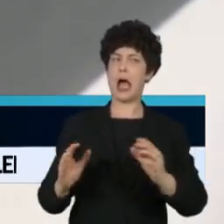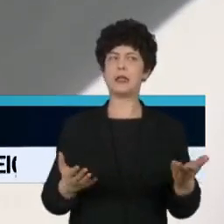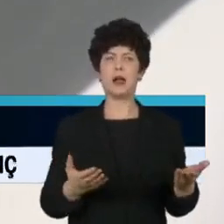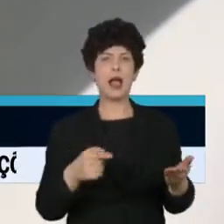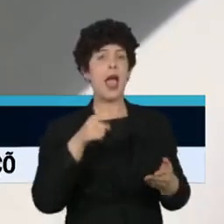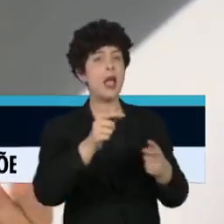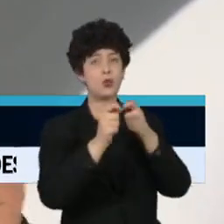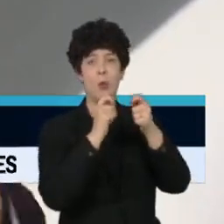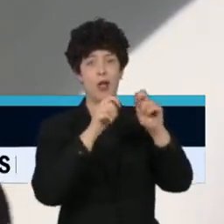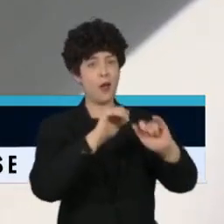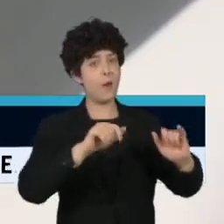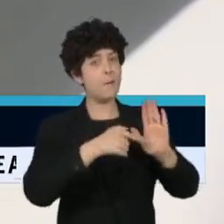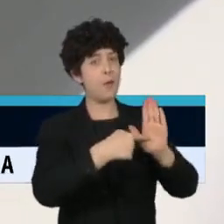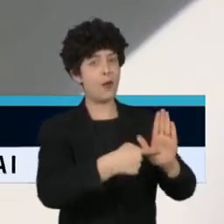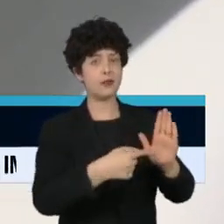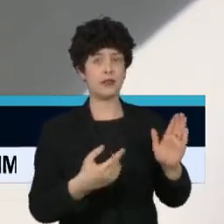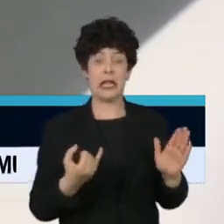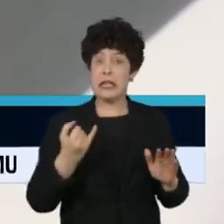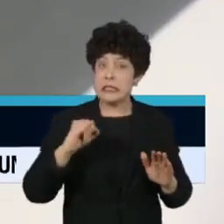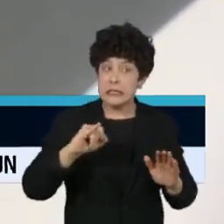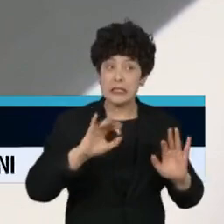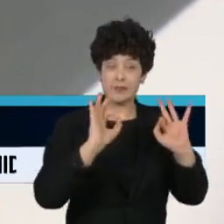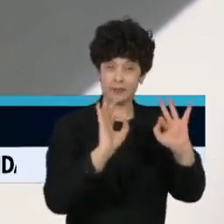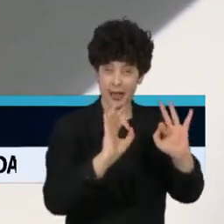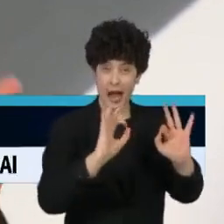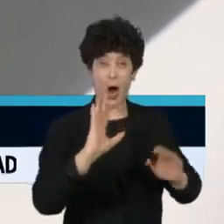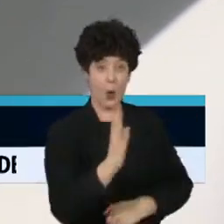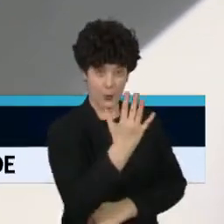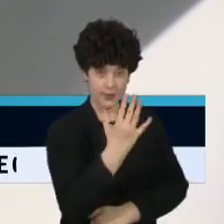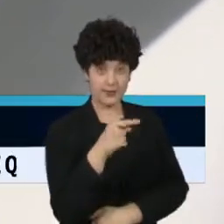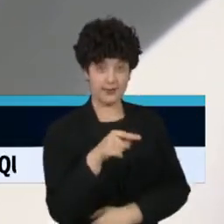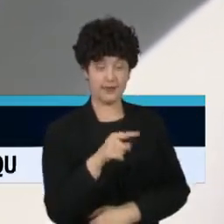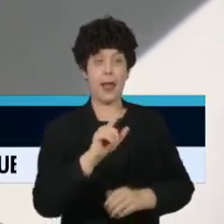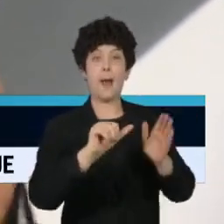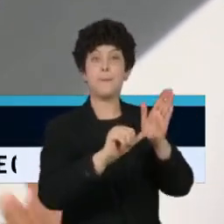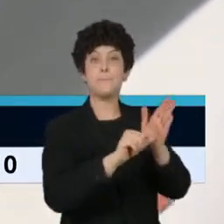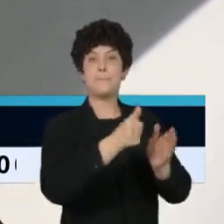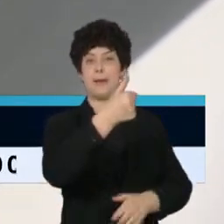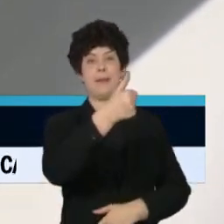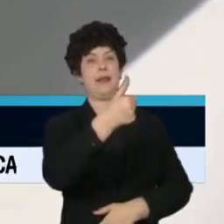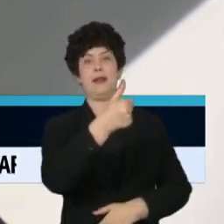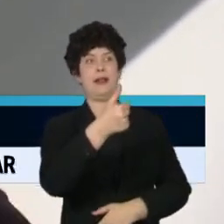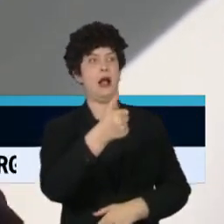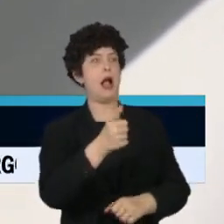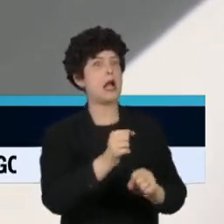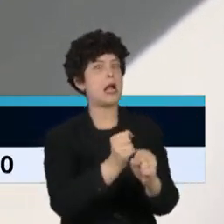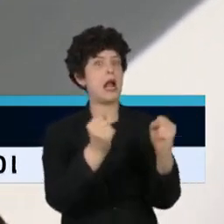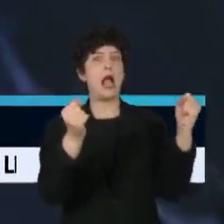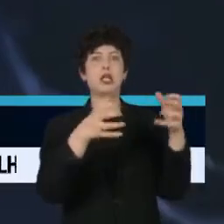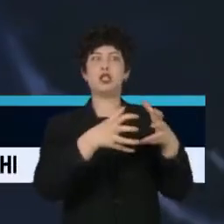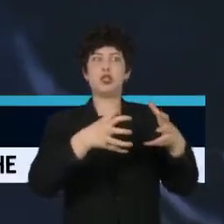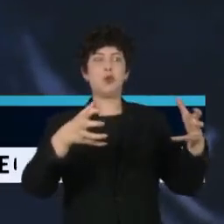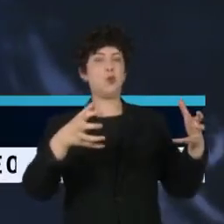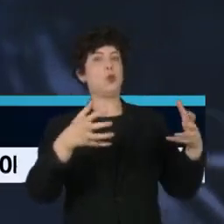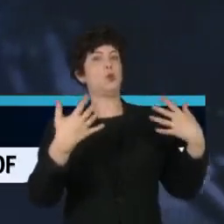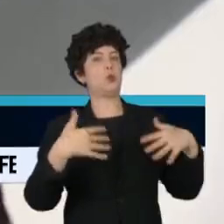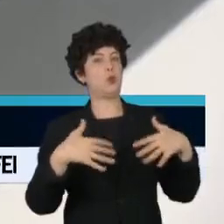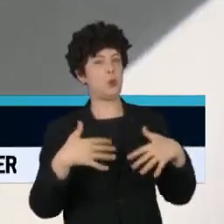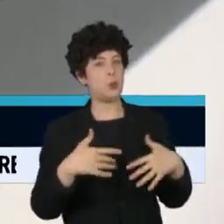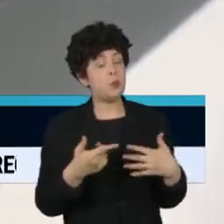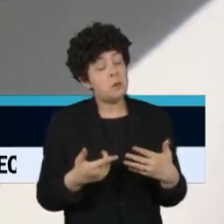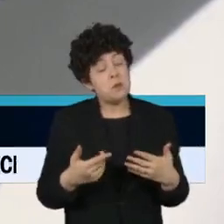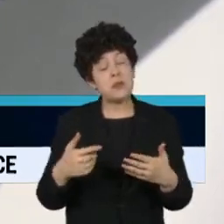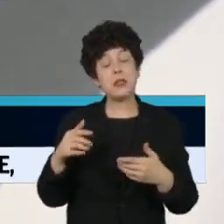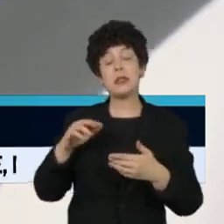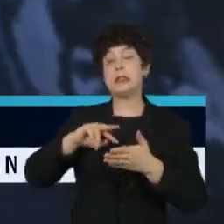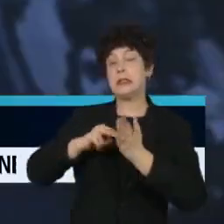isso que disse à reportagem sede se caso aconteça vai ser a primeira grande priorização diz muito né